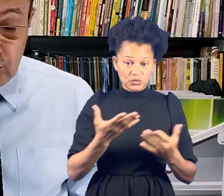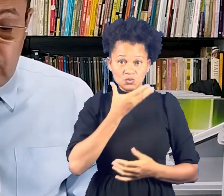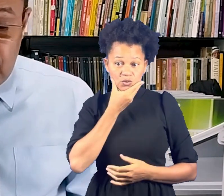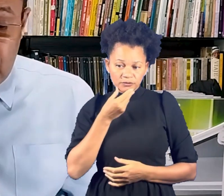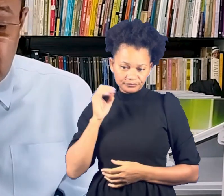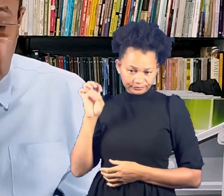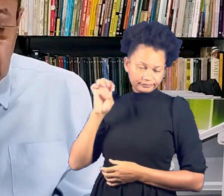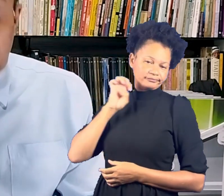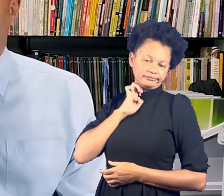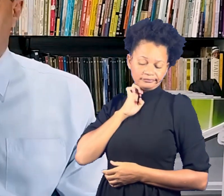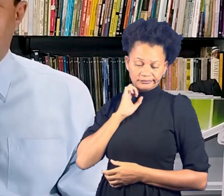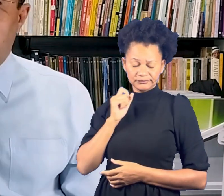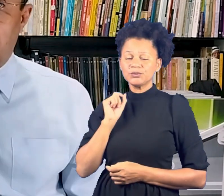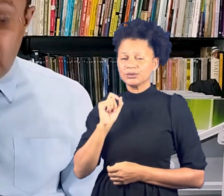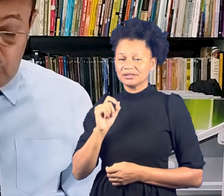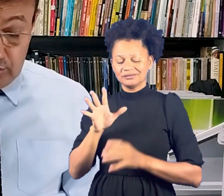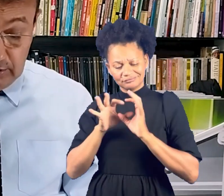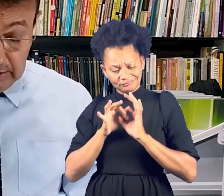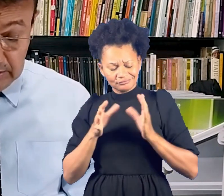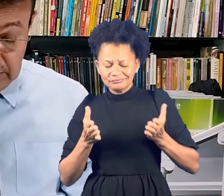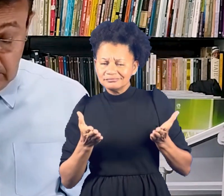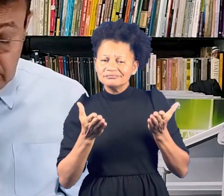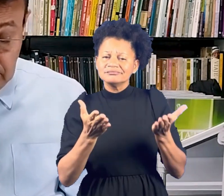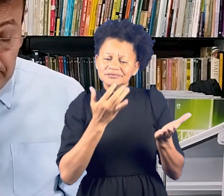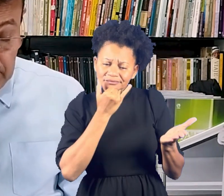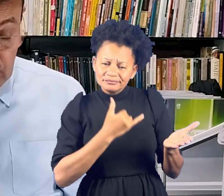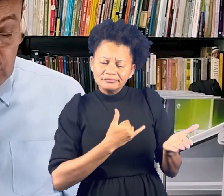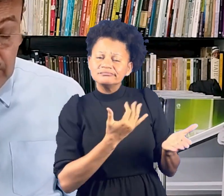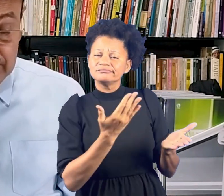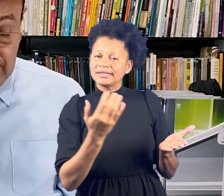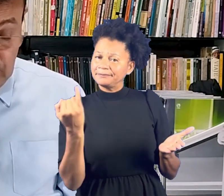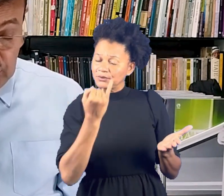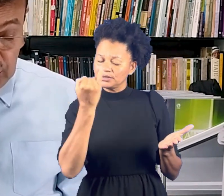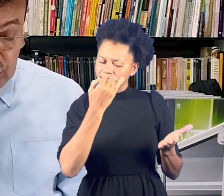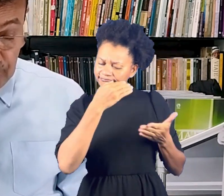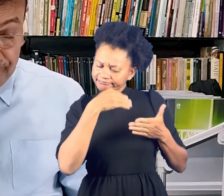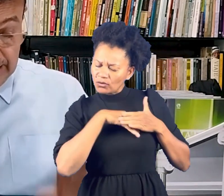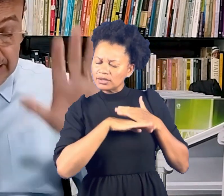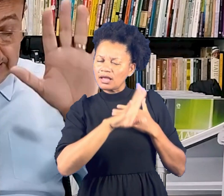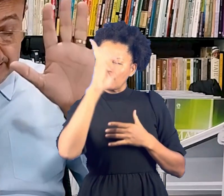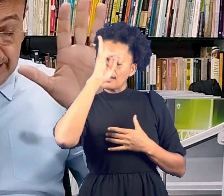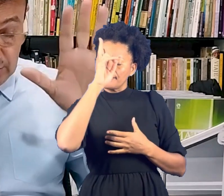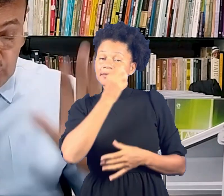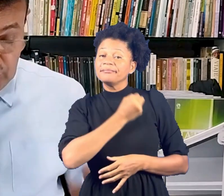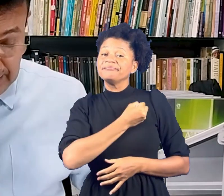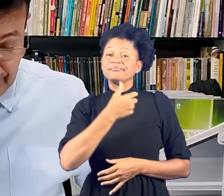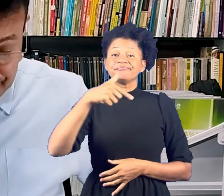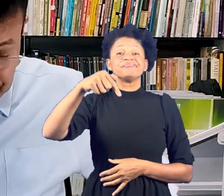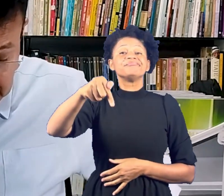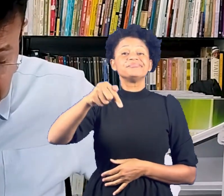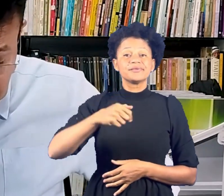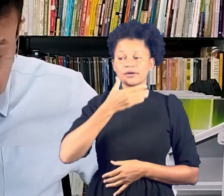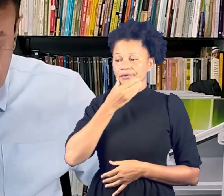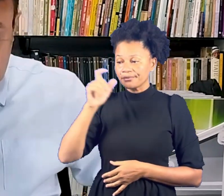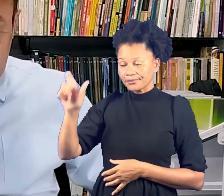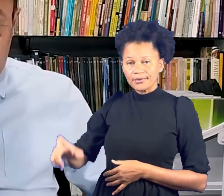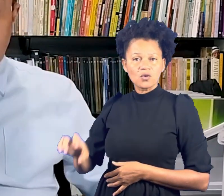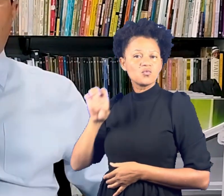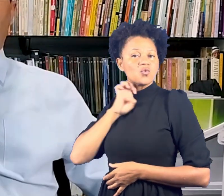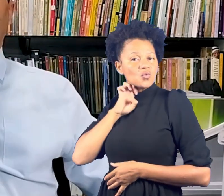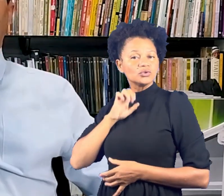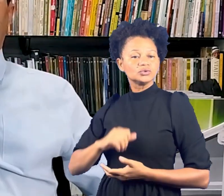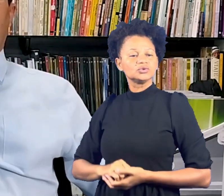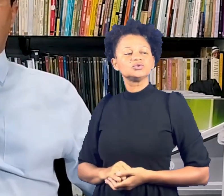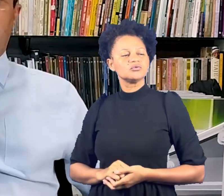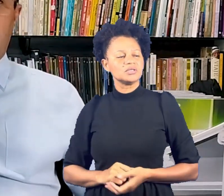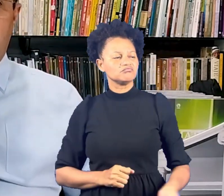Então, Estevão liberava perdão. É muito interessante nós guardarmos isso. 7º lugar,